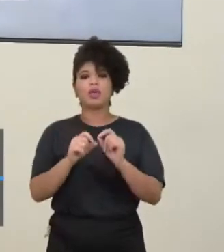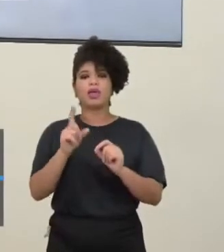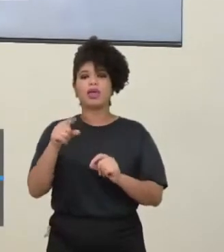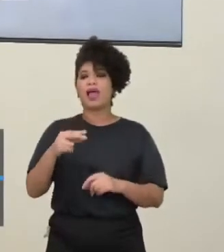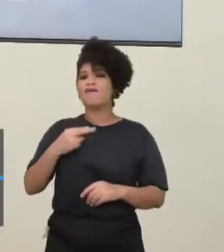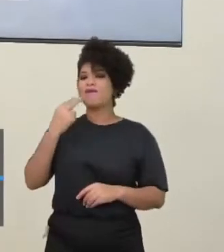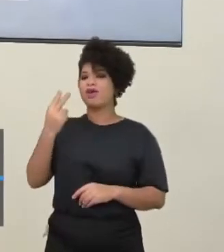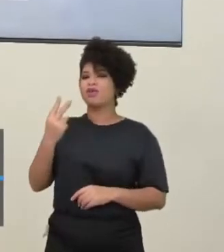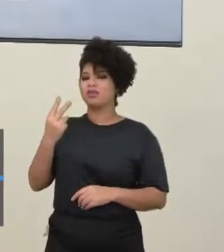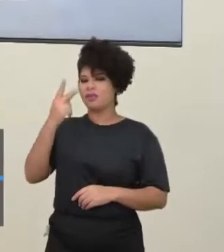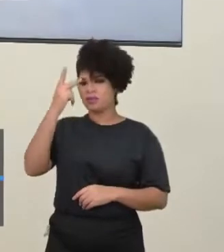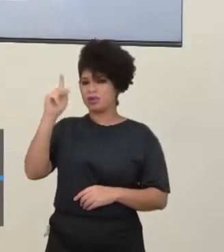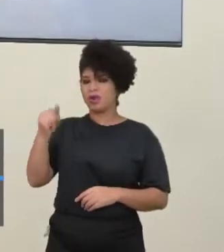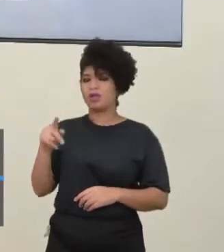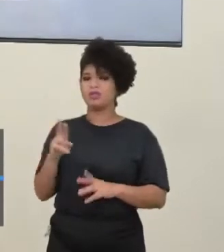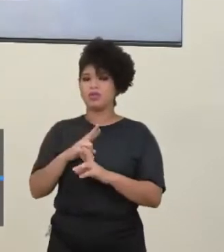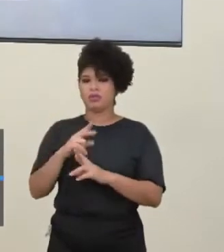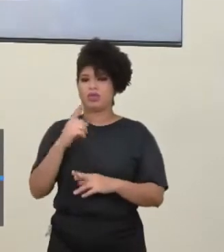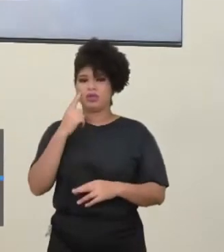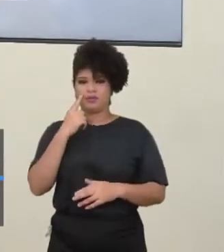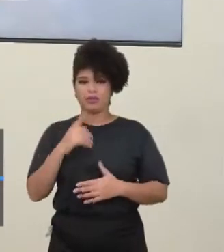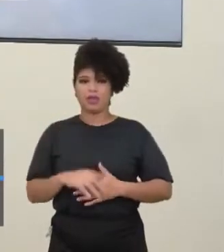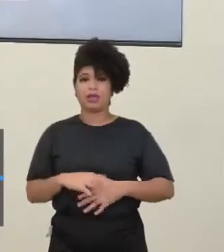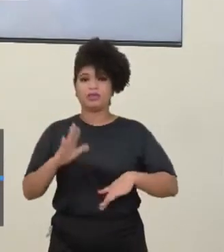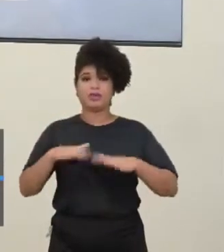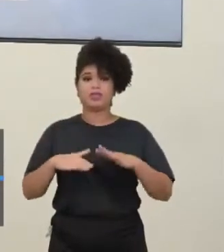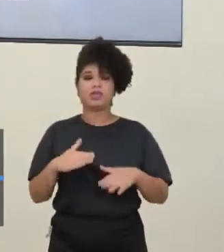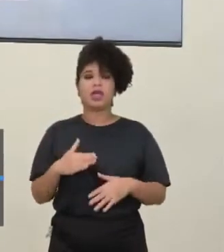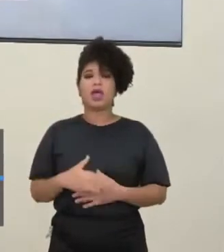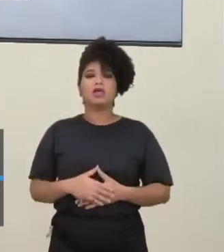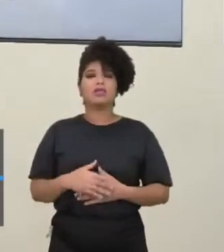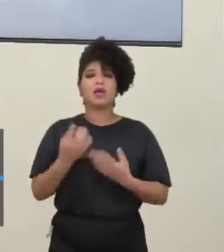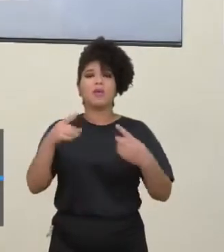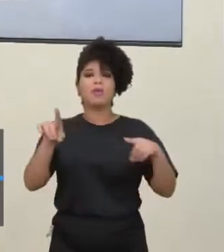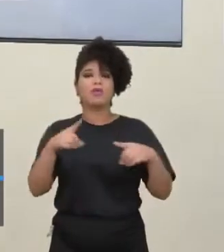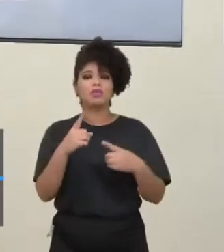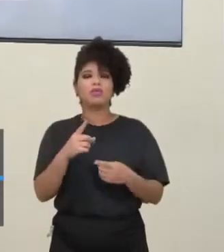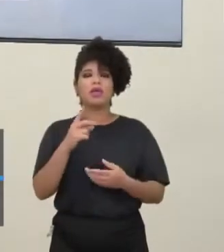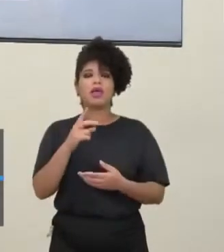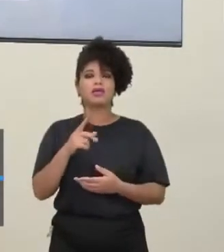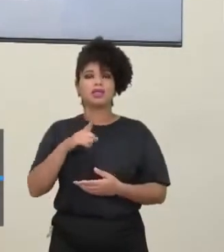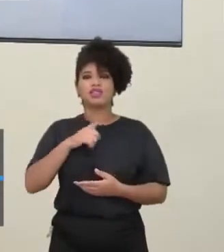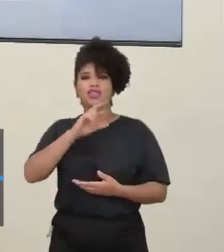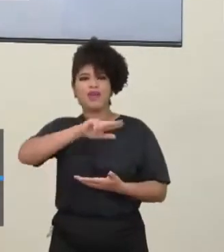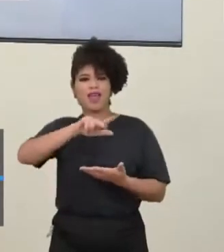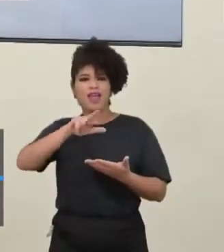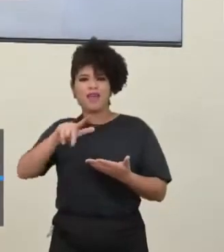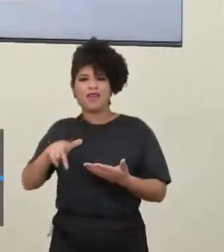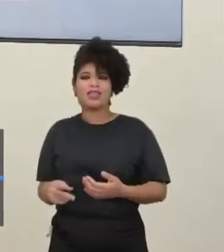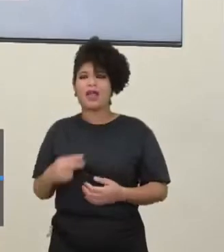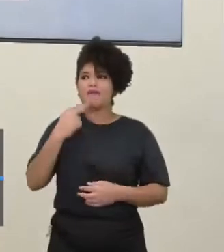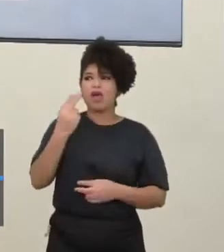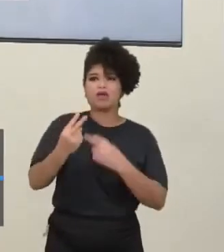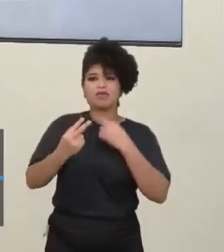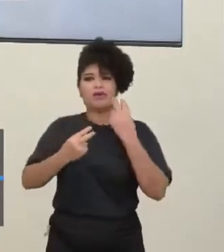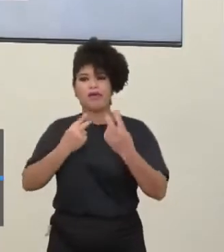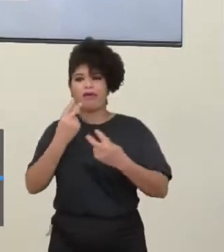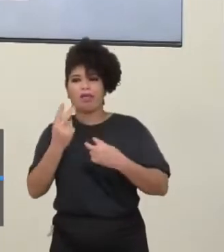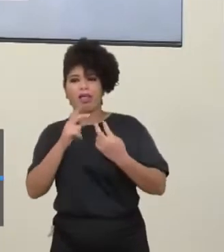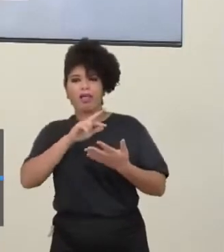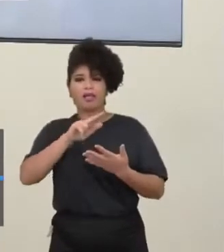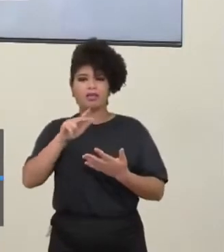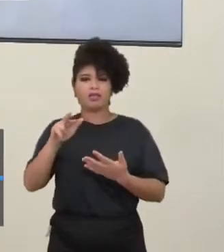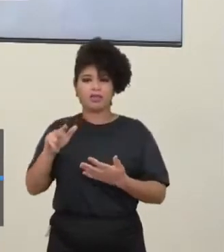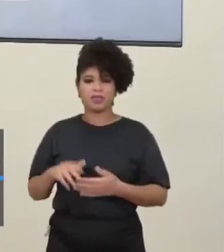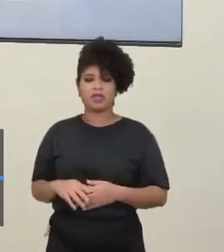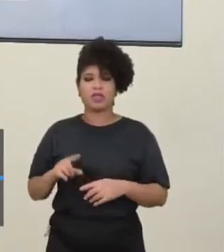ouvir, né? Então, às vezes, a mesma música ela pode ser regravada 500 vezes, com 300 mil versões diferentes.